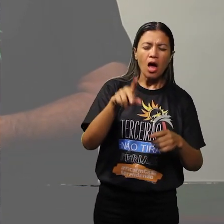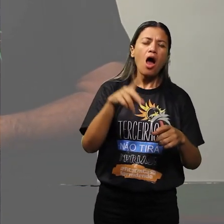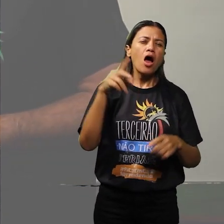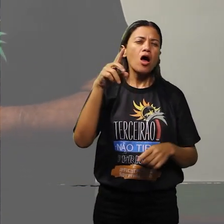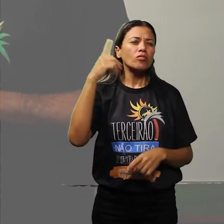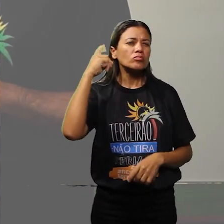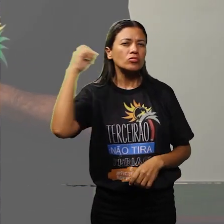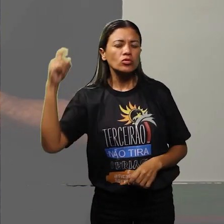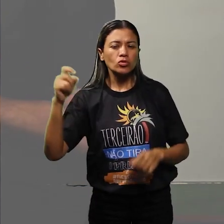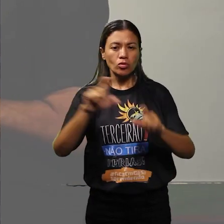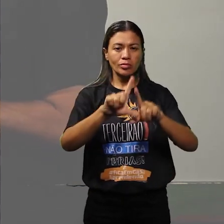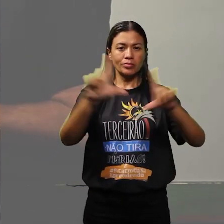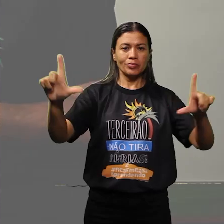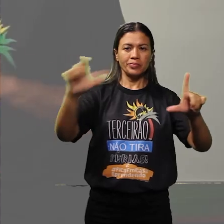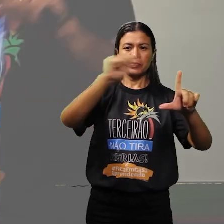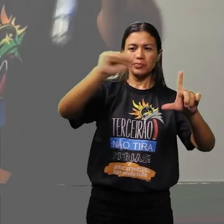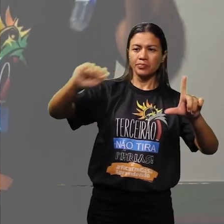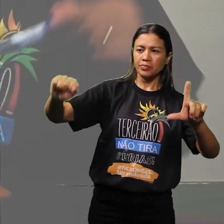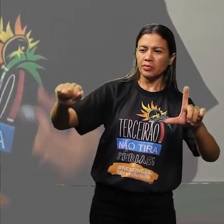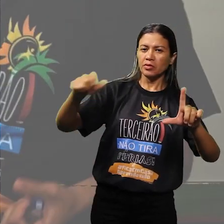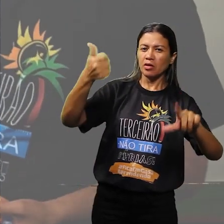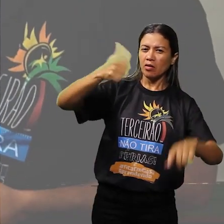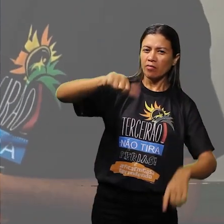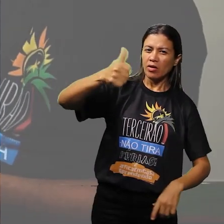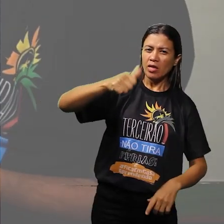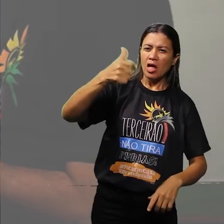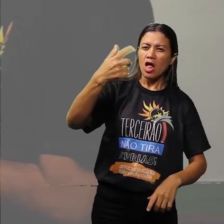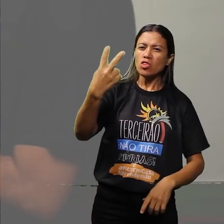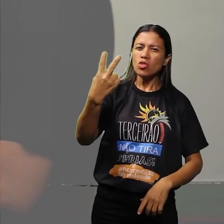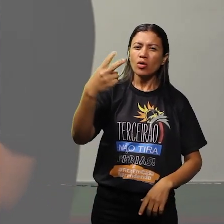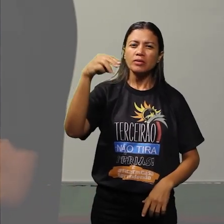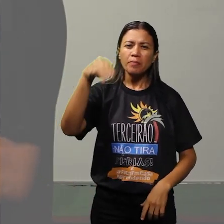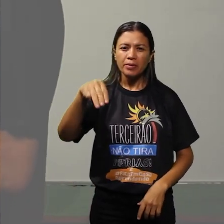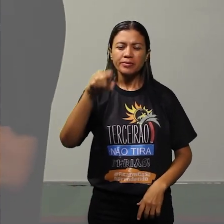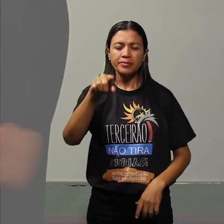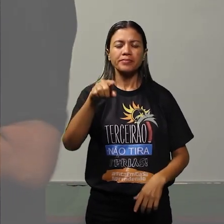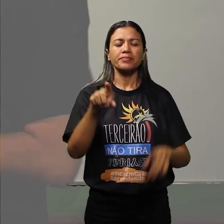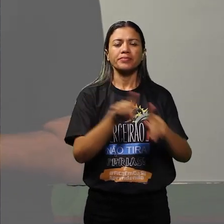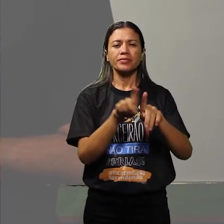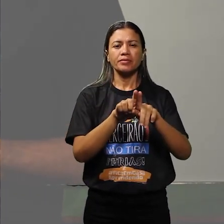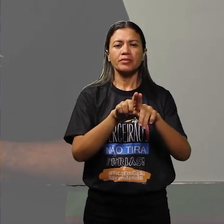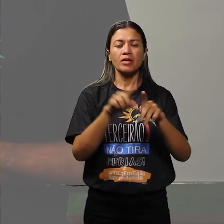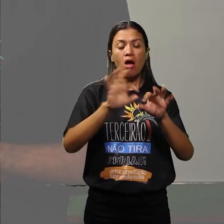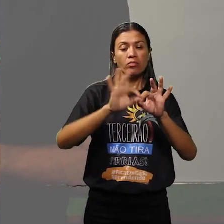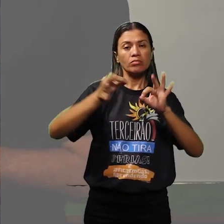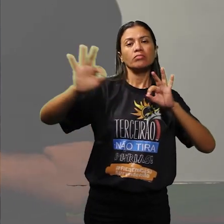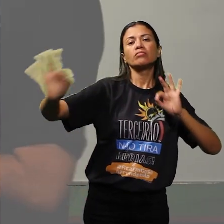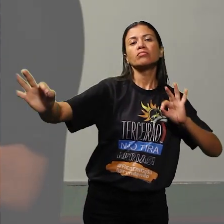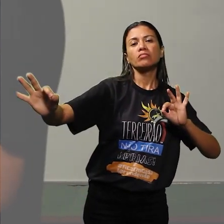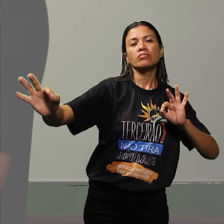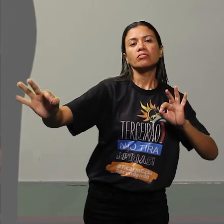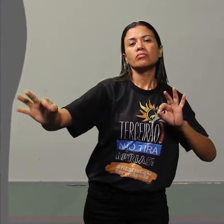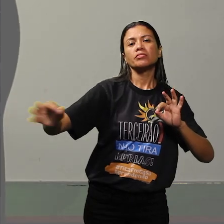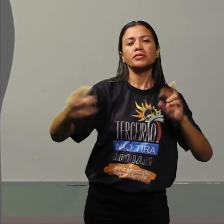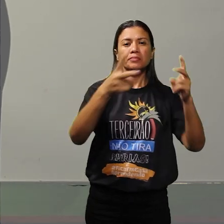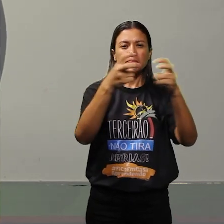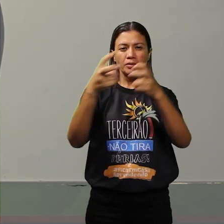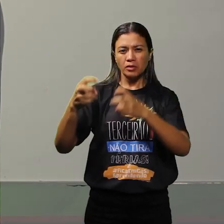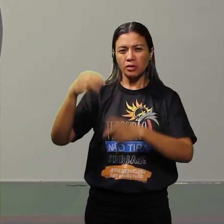quadro e eu quero analisar a intensidade daqui a 2 metros, né não? Então esse aqui seria o raio, seria essa distância. Tu